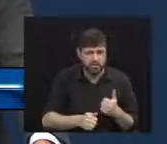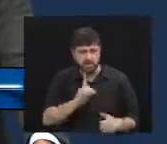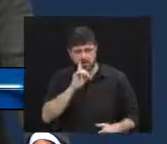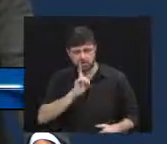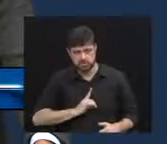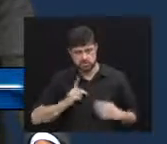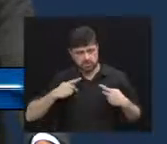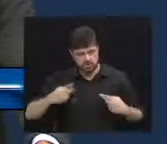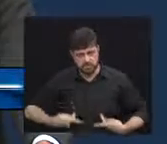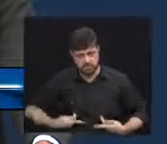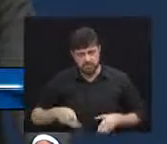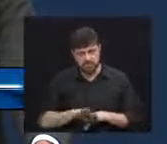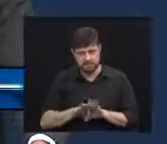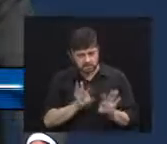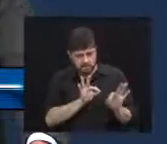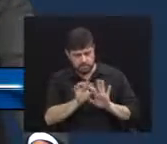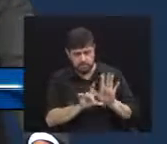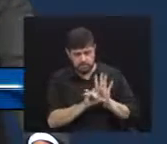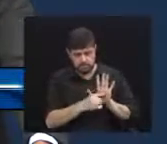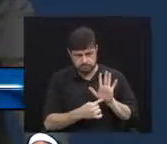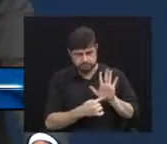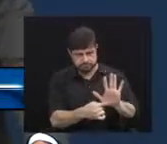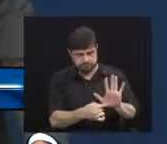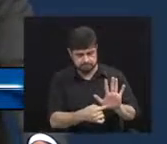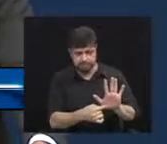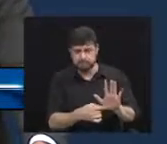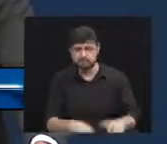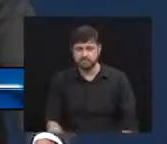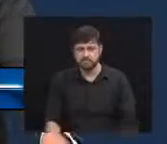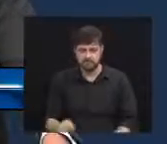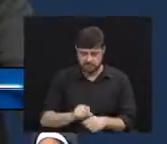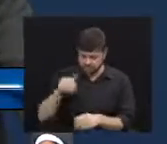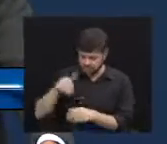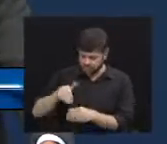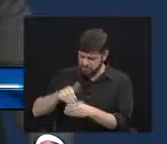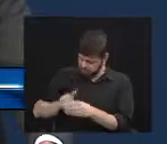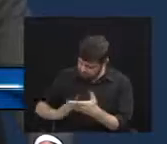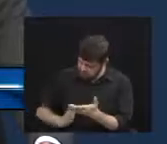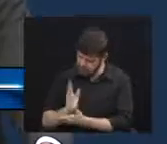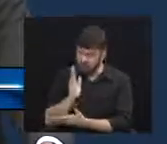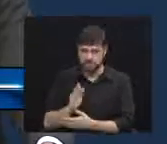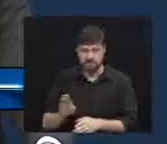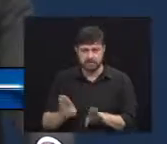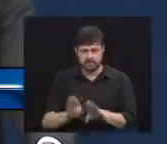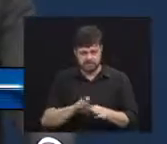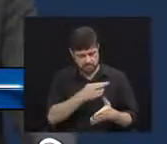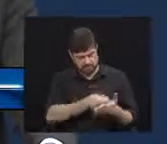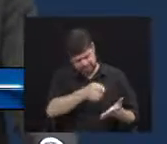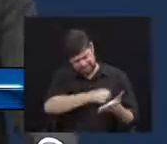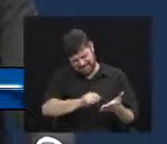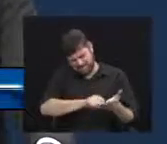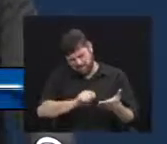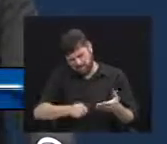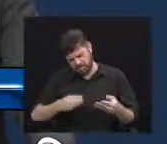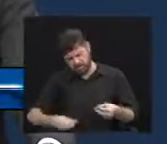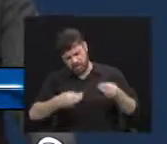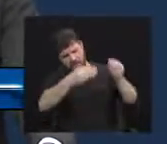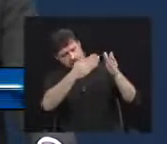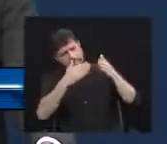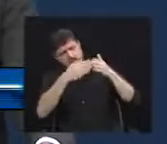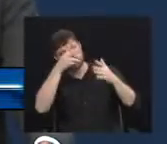humanos. Apresentamos projetos de leis relevantes, aprovamos alguns, requerimentos, indicações,